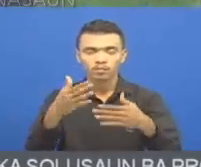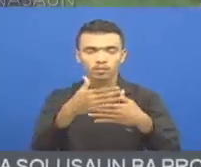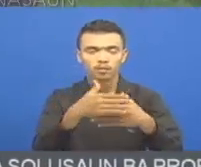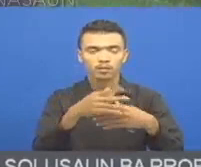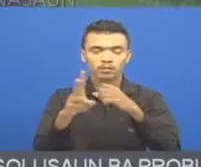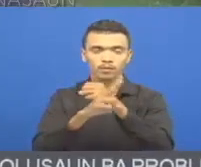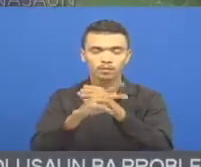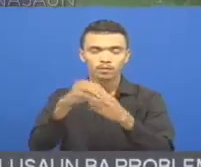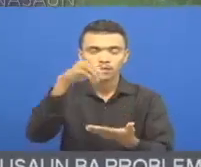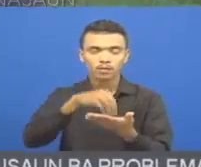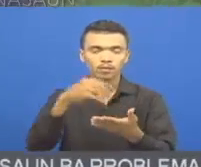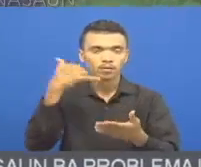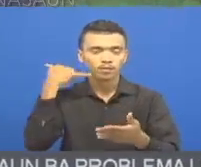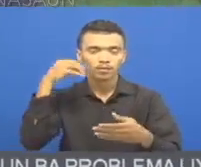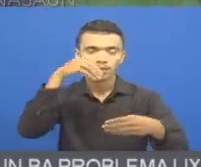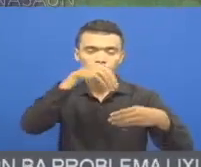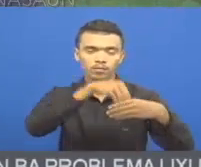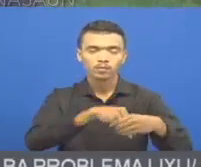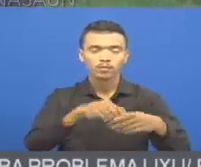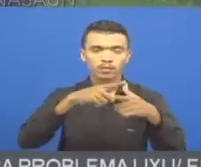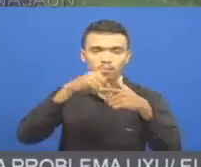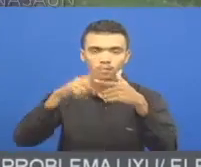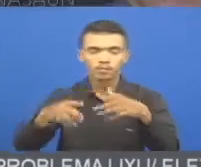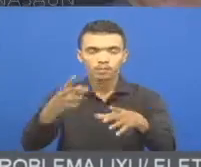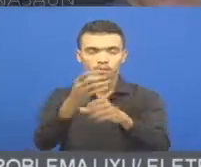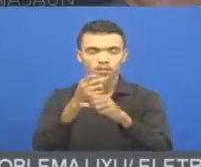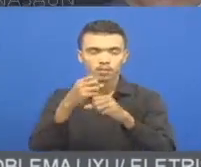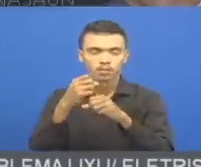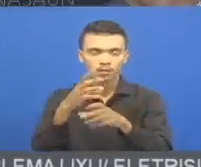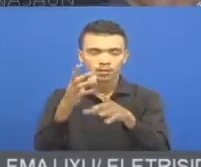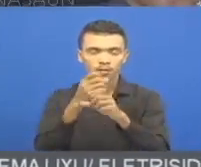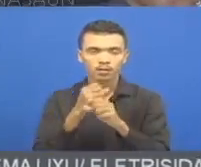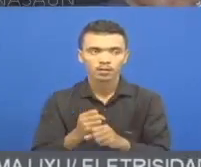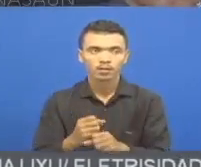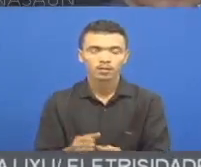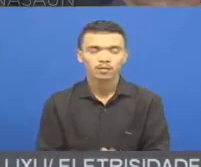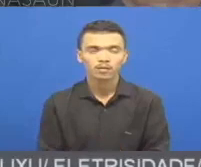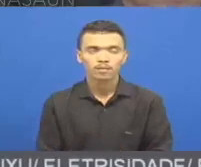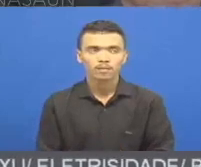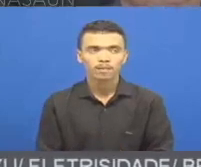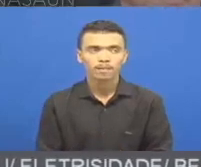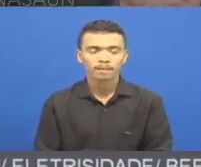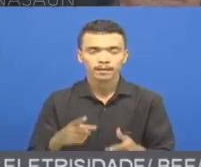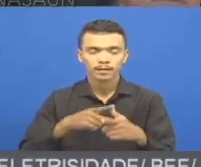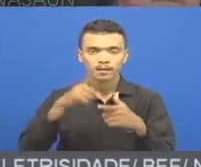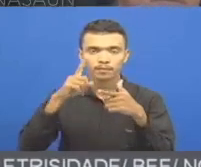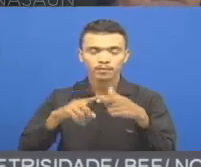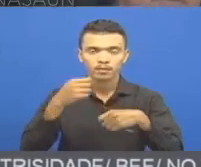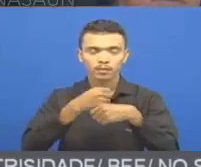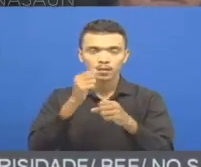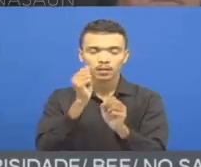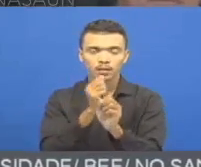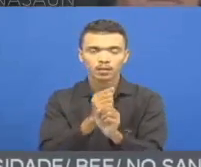vítima sira de betau telemóvel e a motornia bagagem, hafoi sira hadau. Comando município halo operação e depois halo